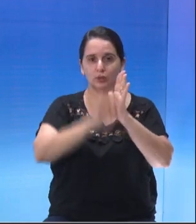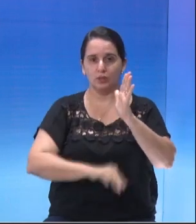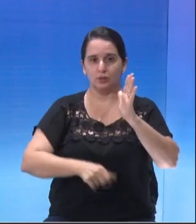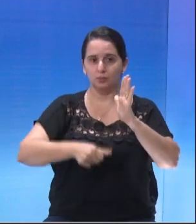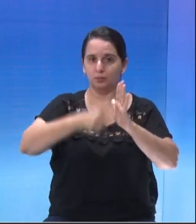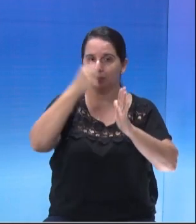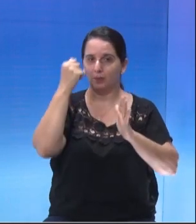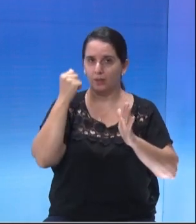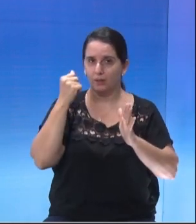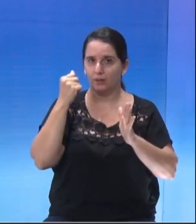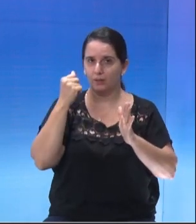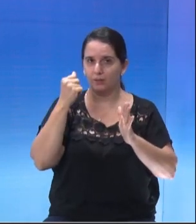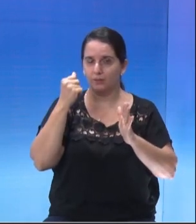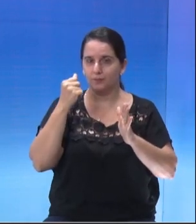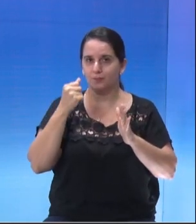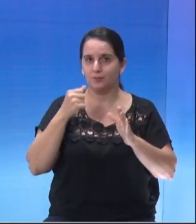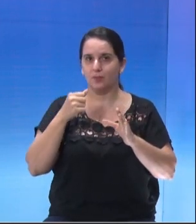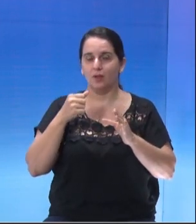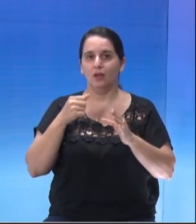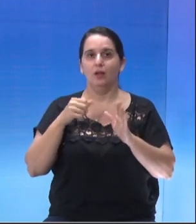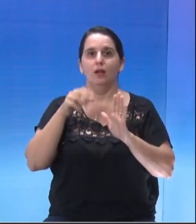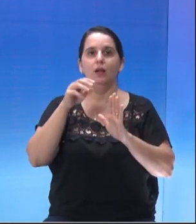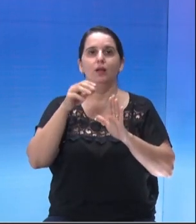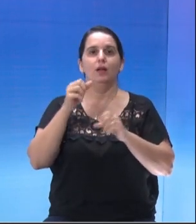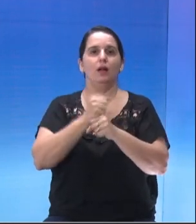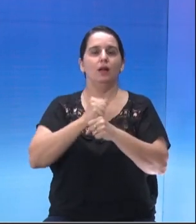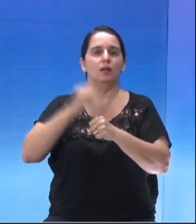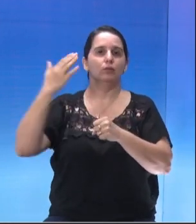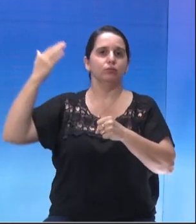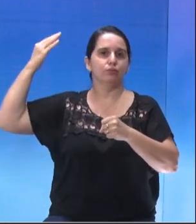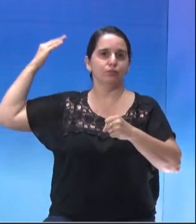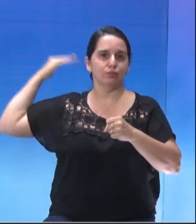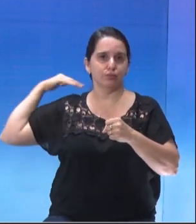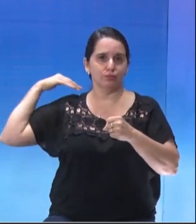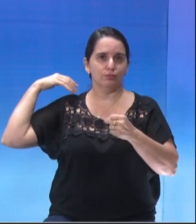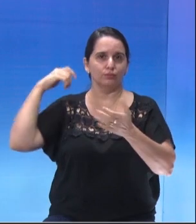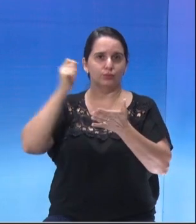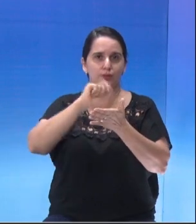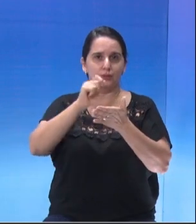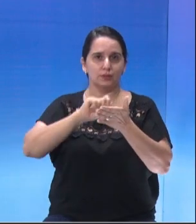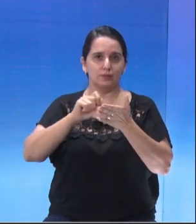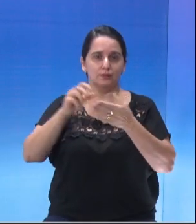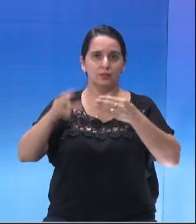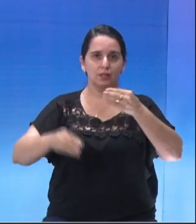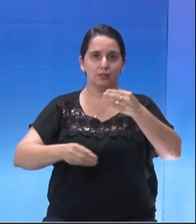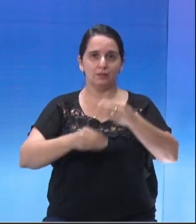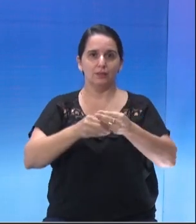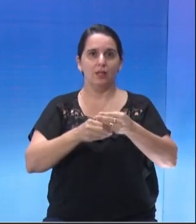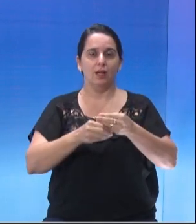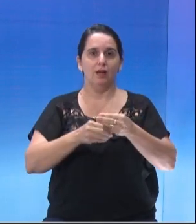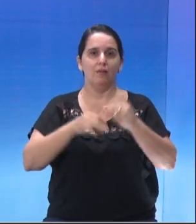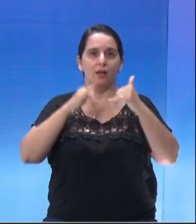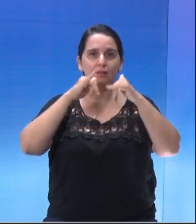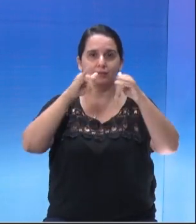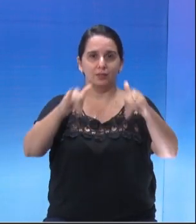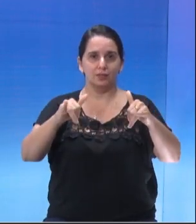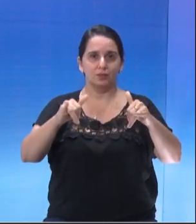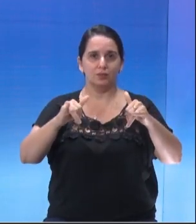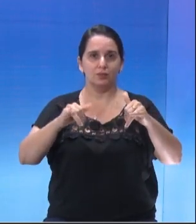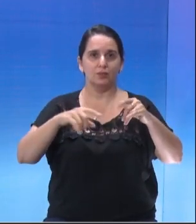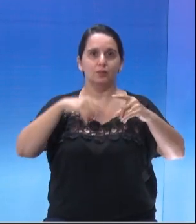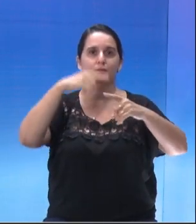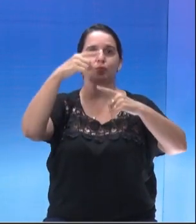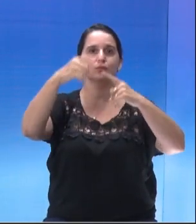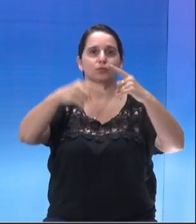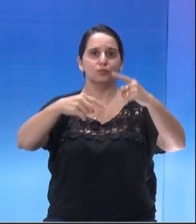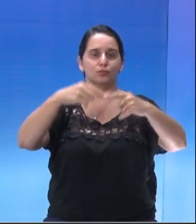Antes, né, nos anos passados, as pessoas escreviam, como está dizendo o texto, acrescentavam informações e aquelas informações iam repassadas, né,